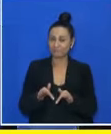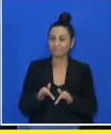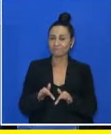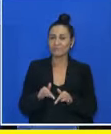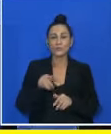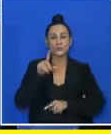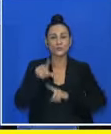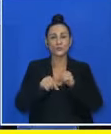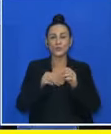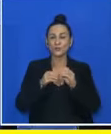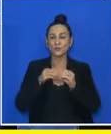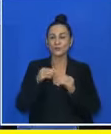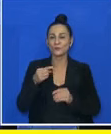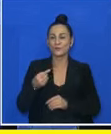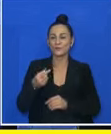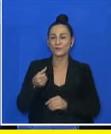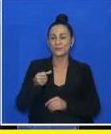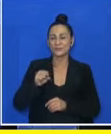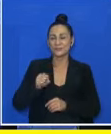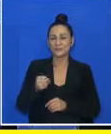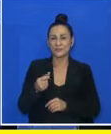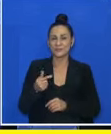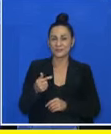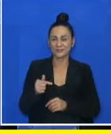Sorteio do concurso